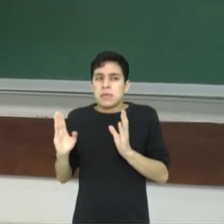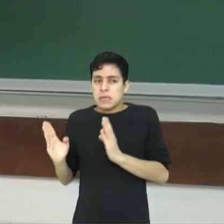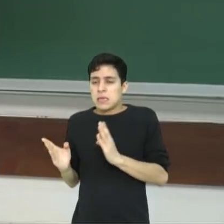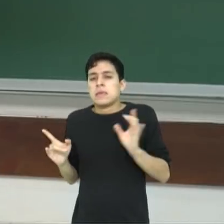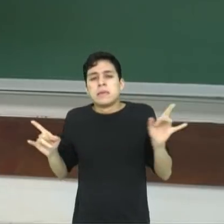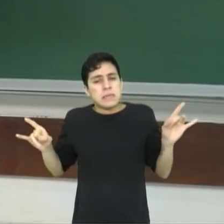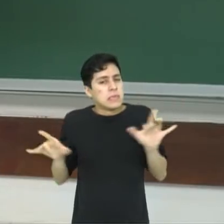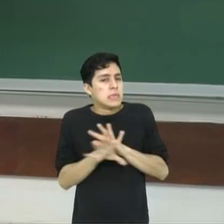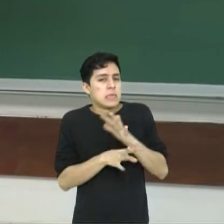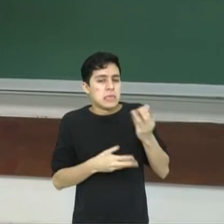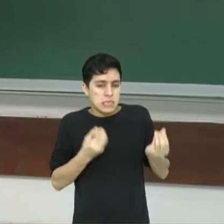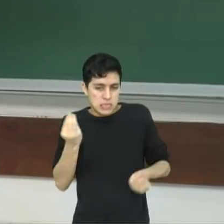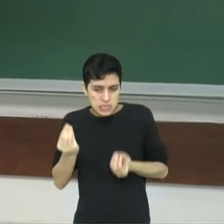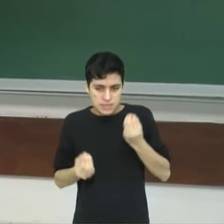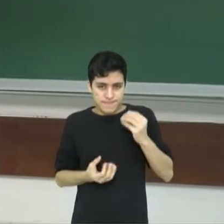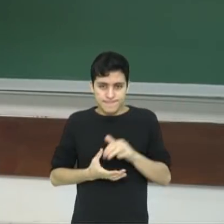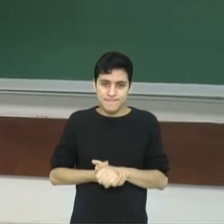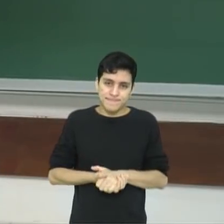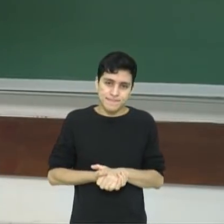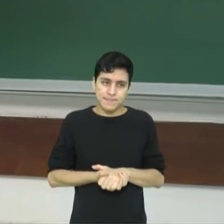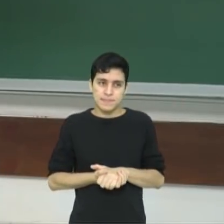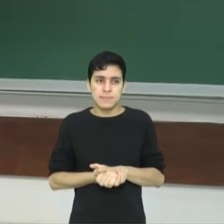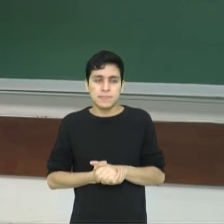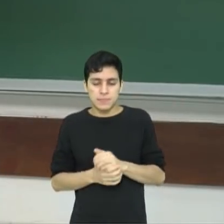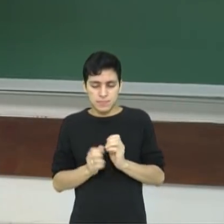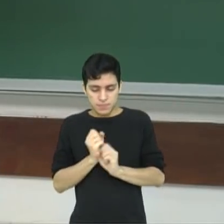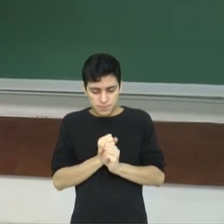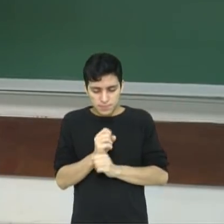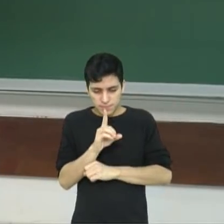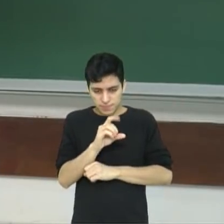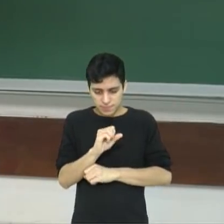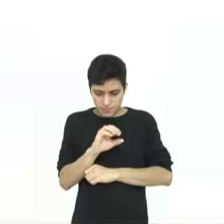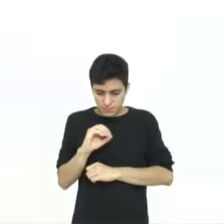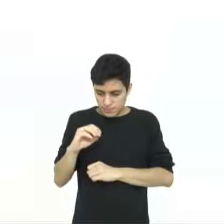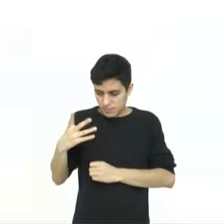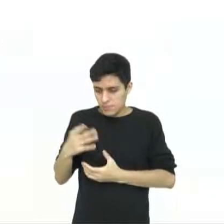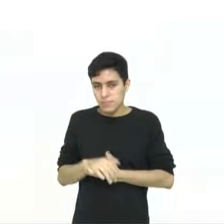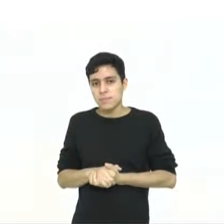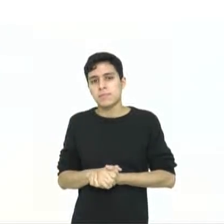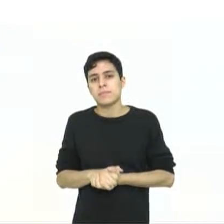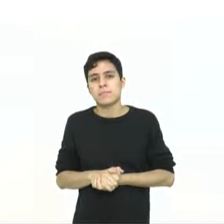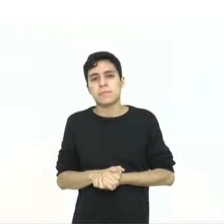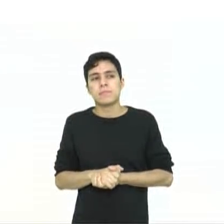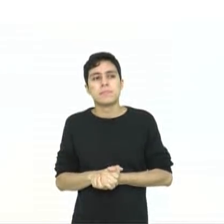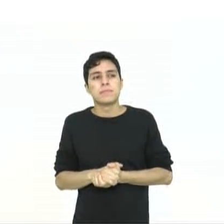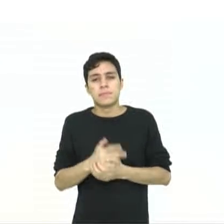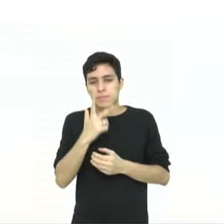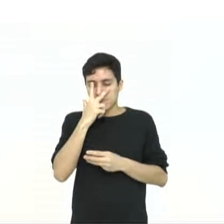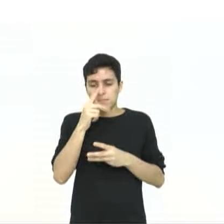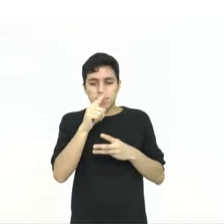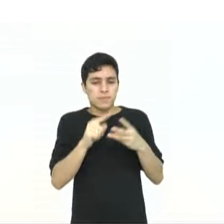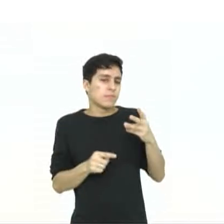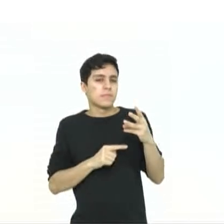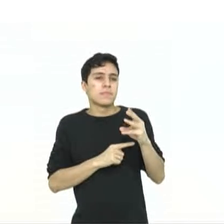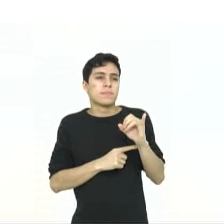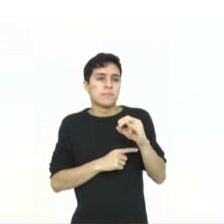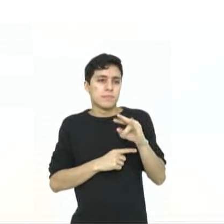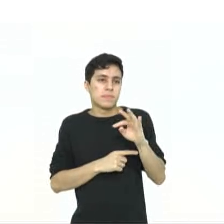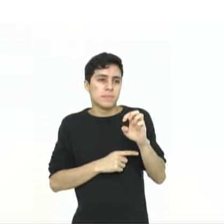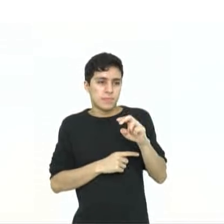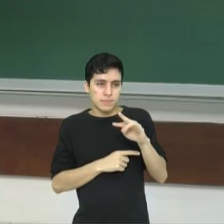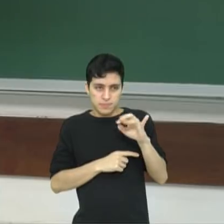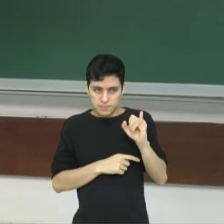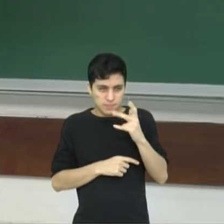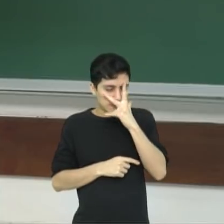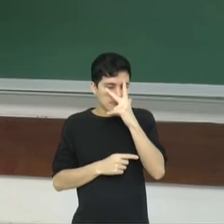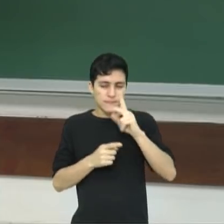maneira, com 1904, com a Tríplice Entente, e uma espécie